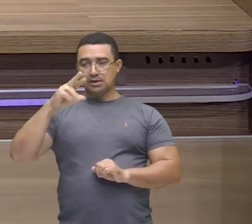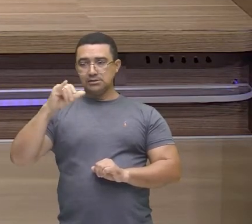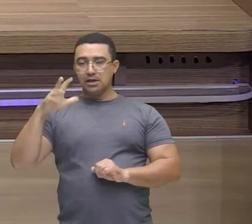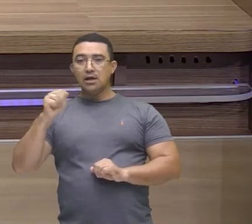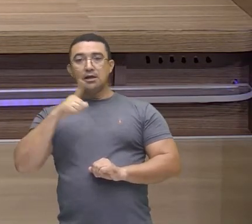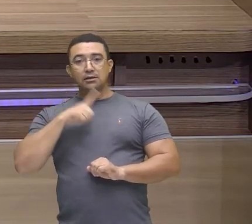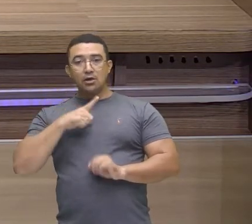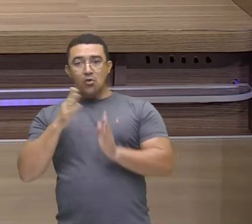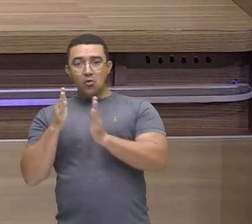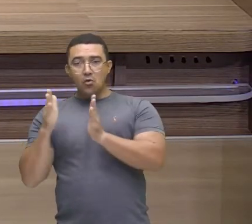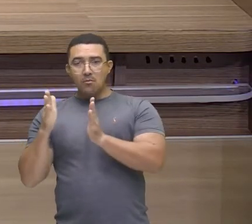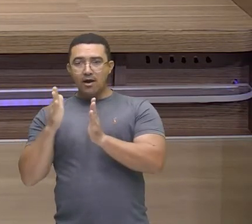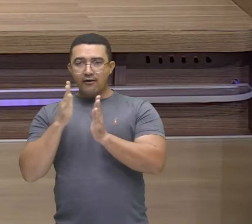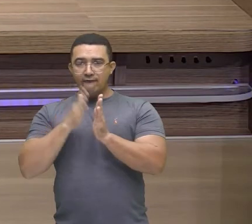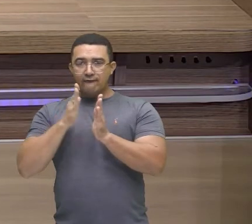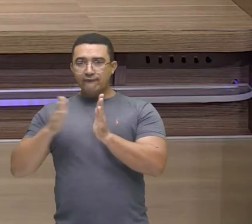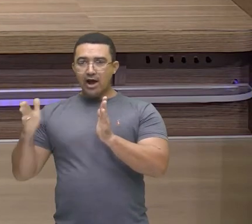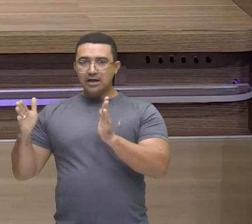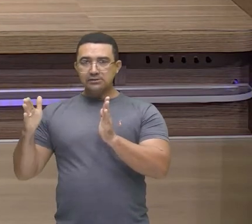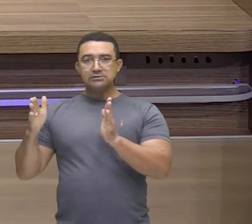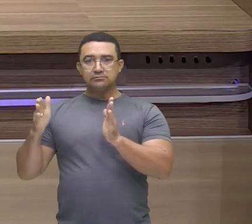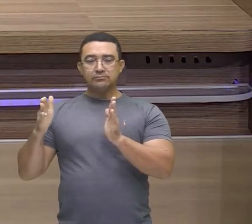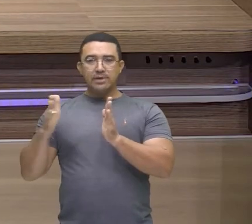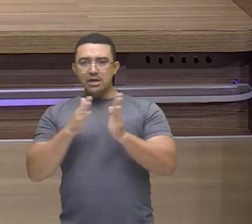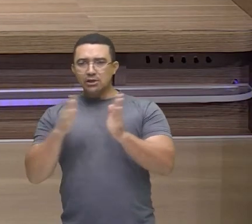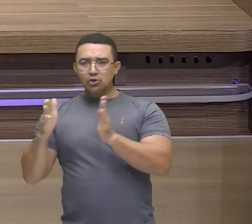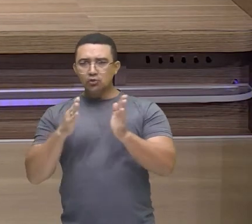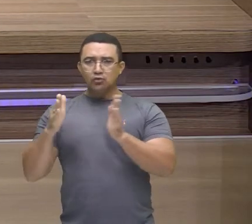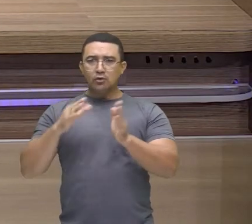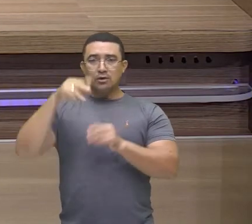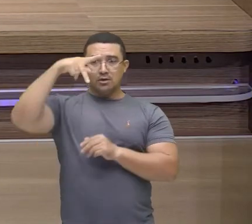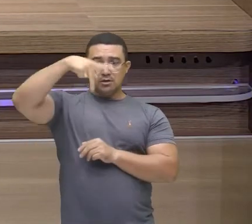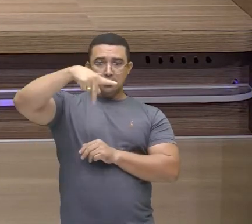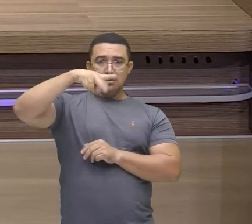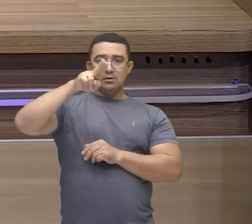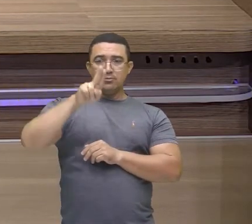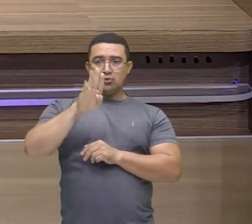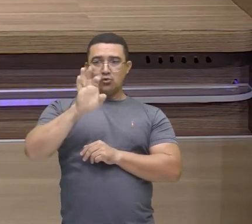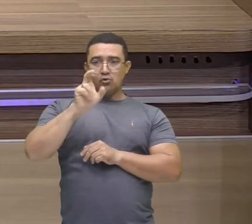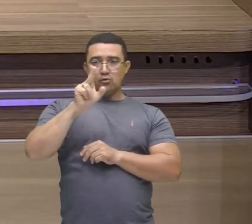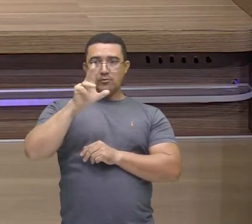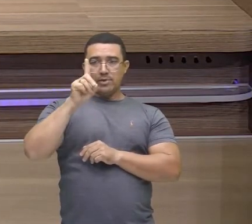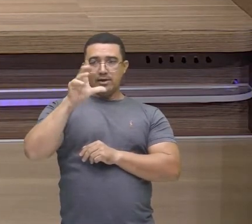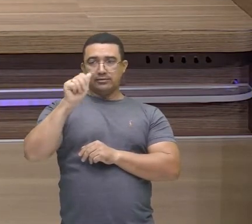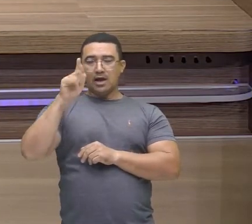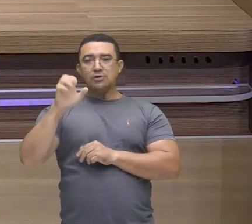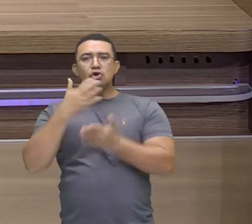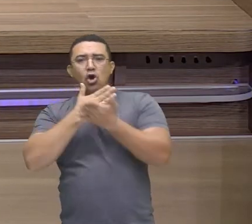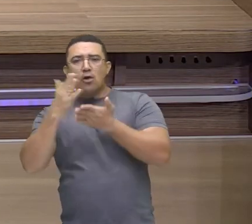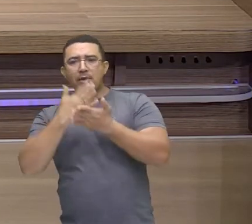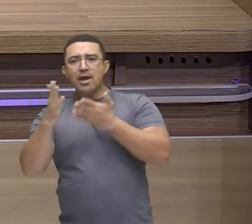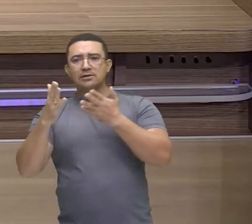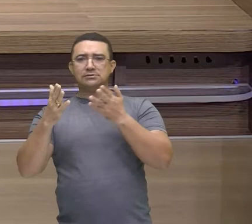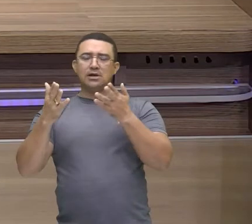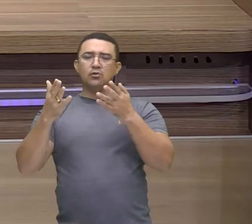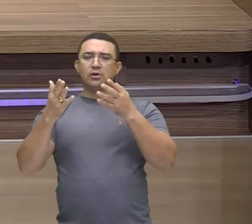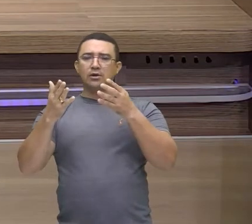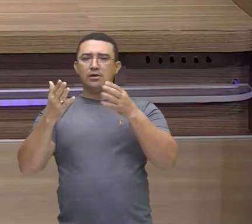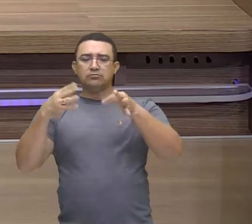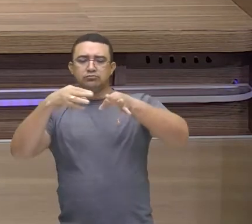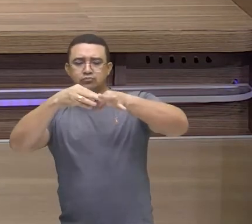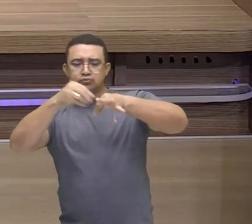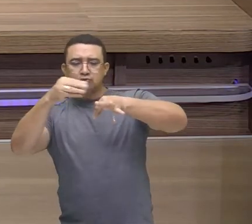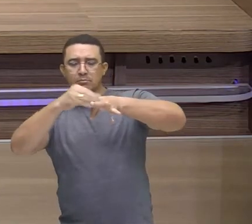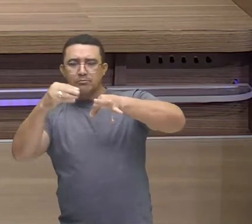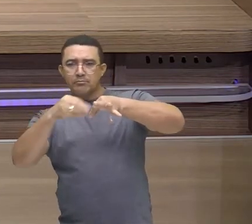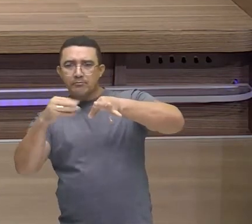puberdade. Né? Então, a puberdade é aquela fase que nós conversamos atrás, onde começa a desenvolver os pelos, quando começa a desenvolver as mamas, quando